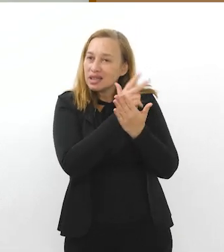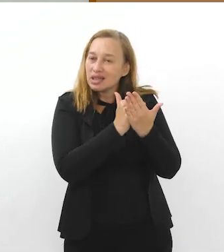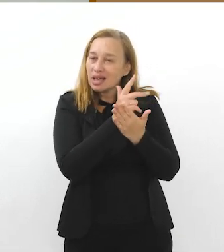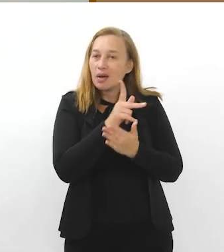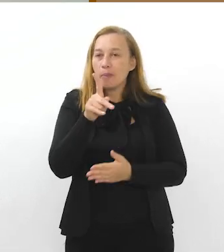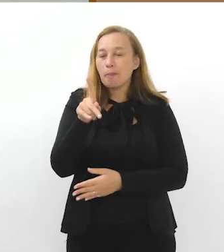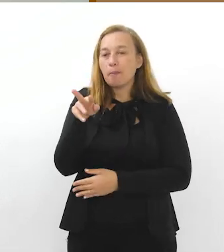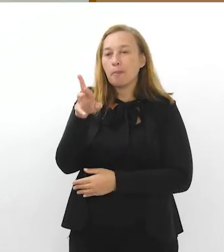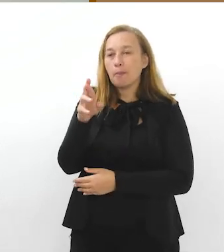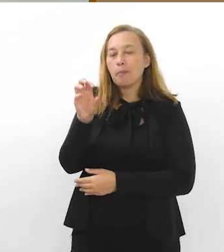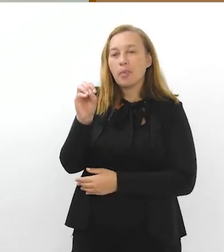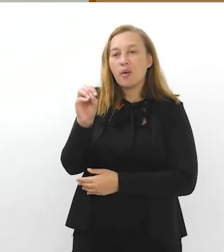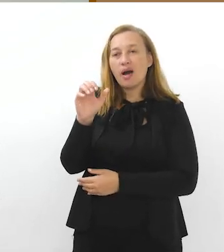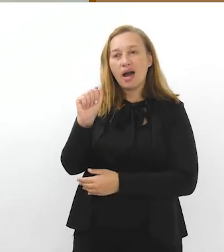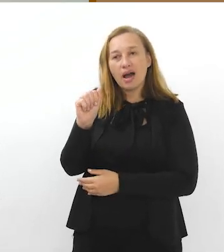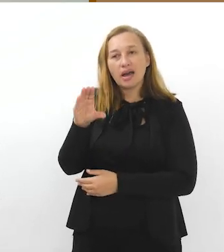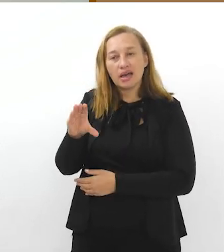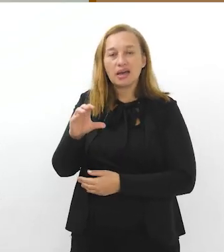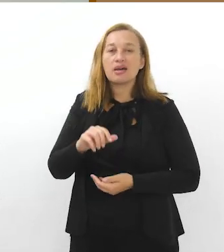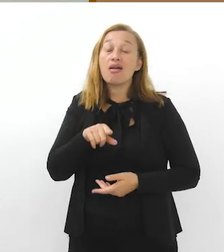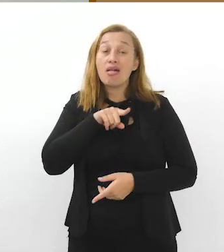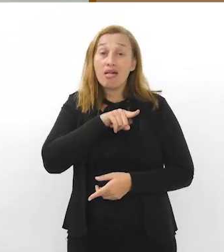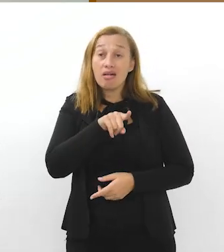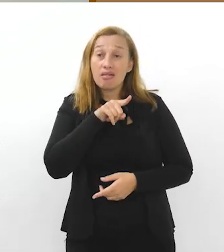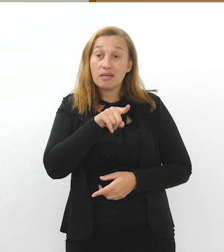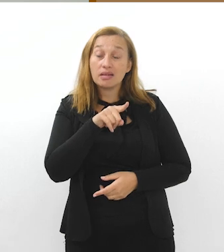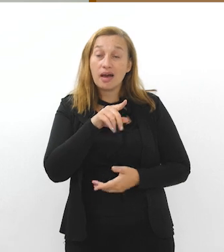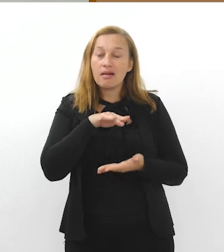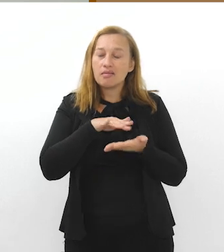pelo PROAC, ele tem